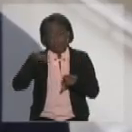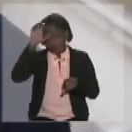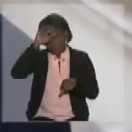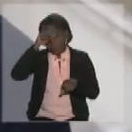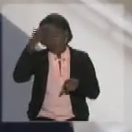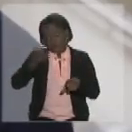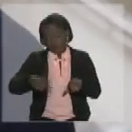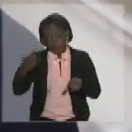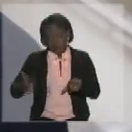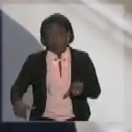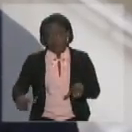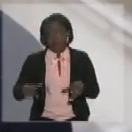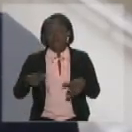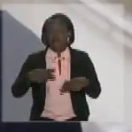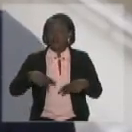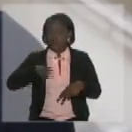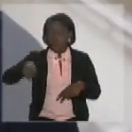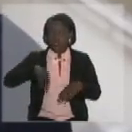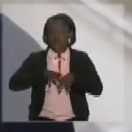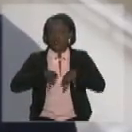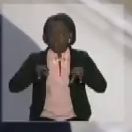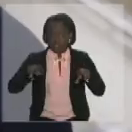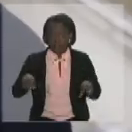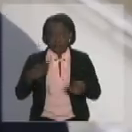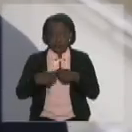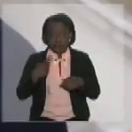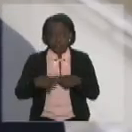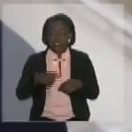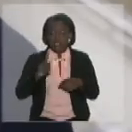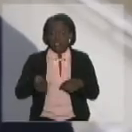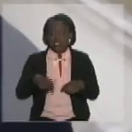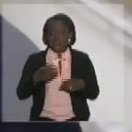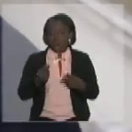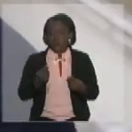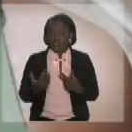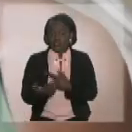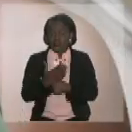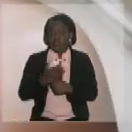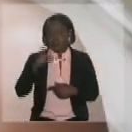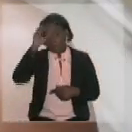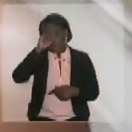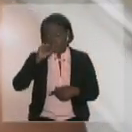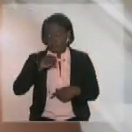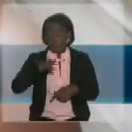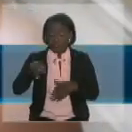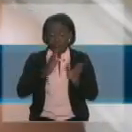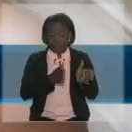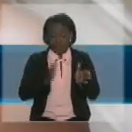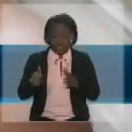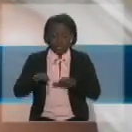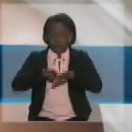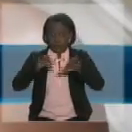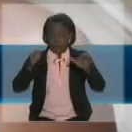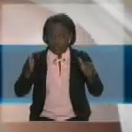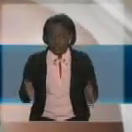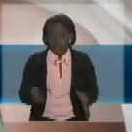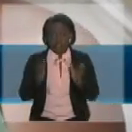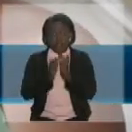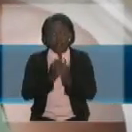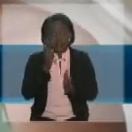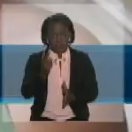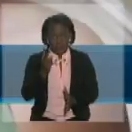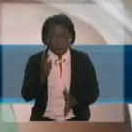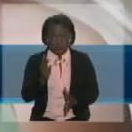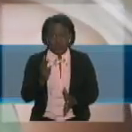vez mais sobre a nossa diversidade, porque ela é sempre enriquecedora. A gente organizou essa mesa, já é a segunda vez, né,